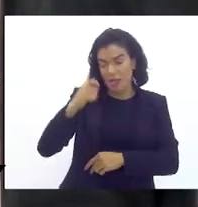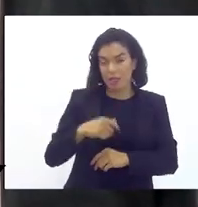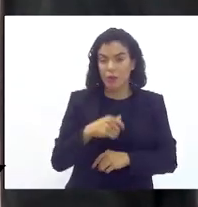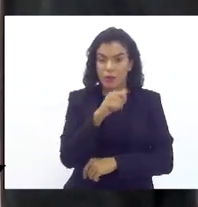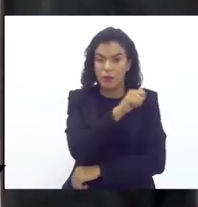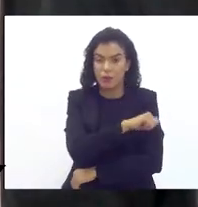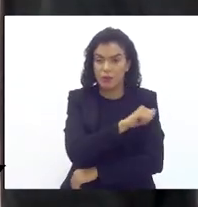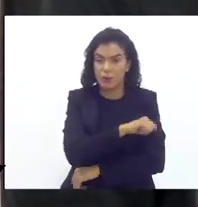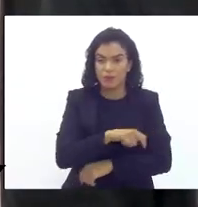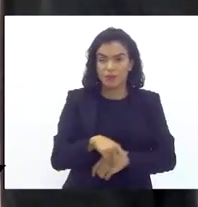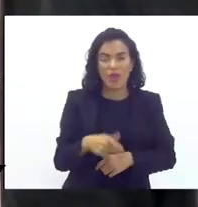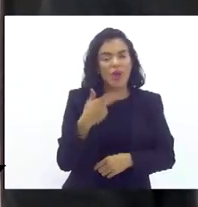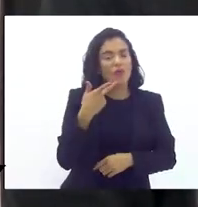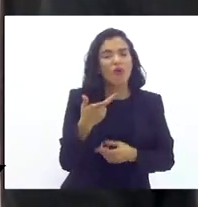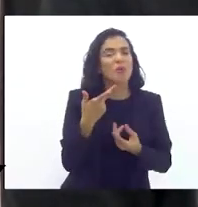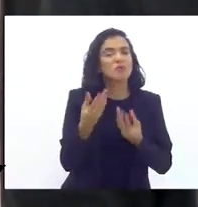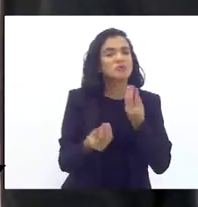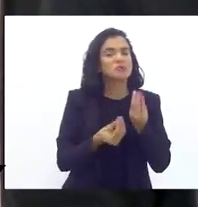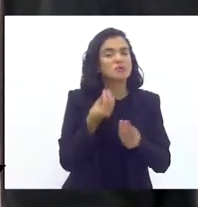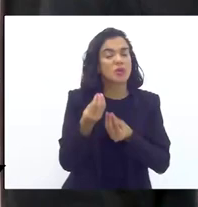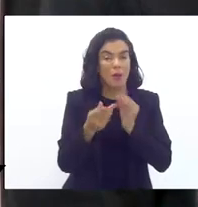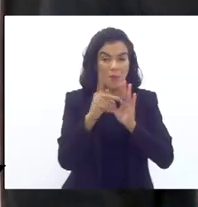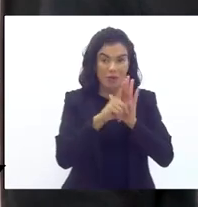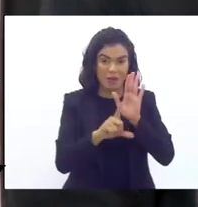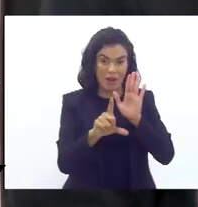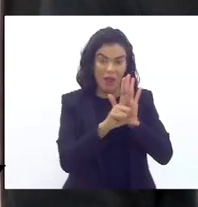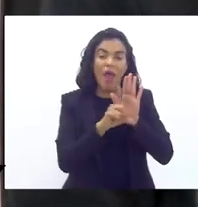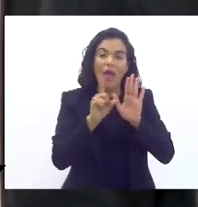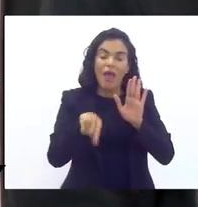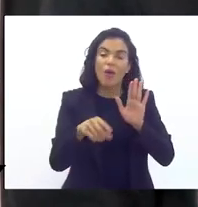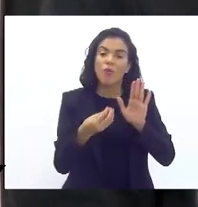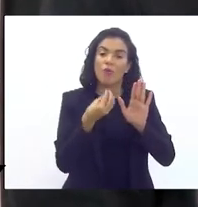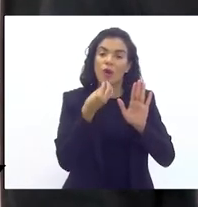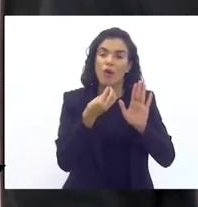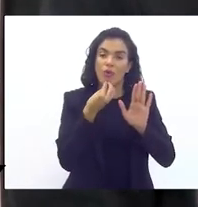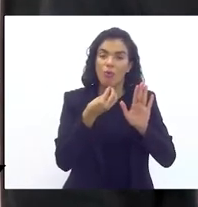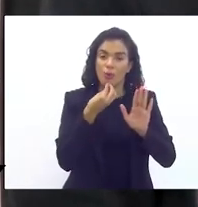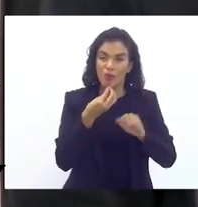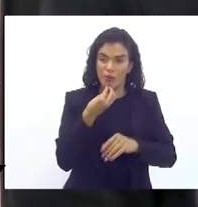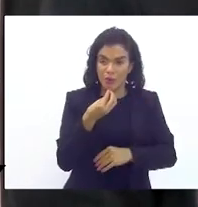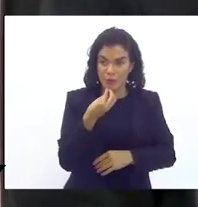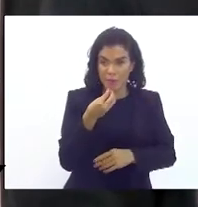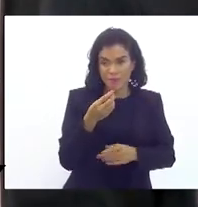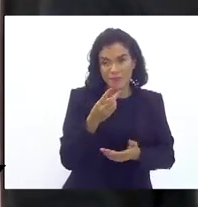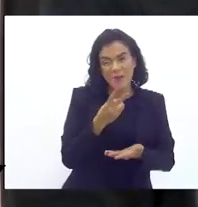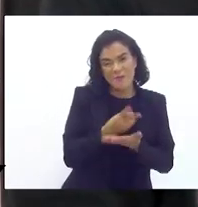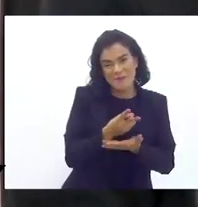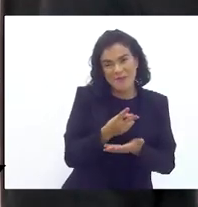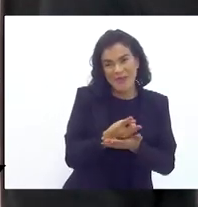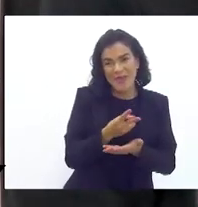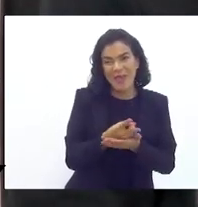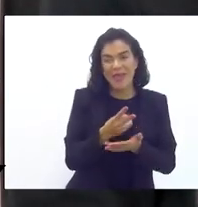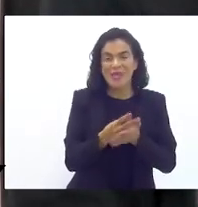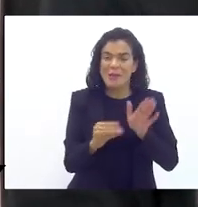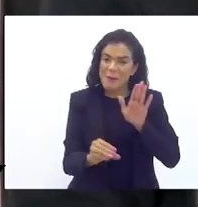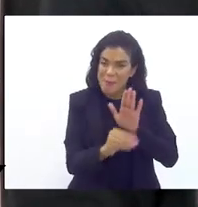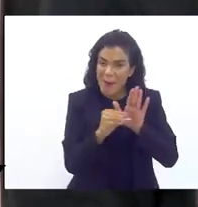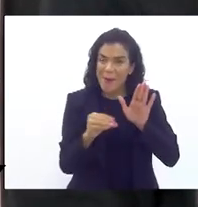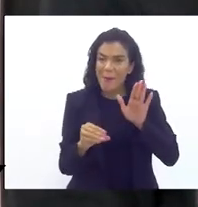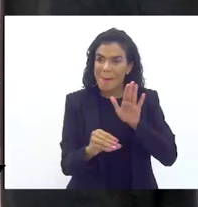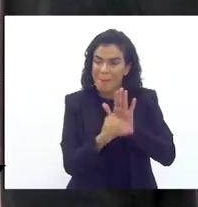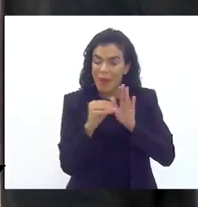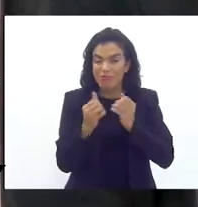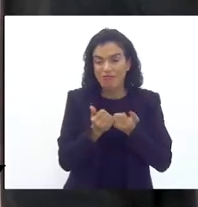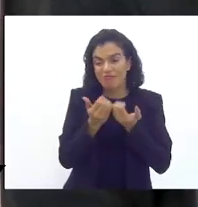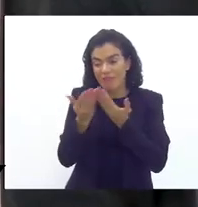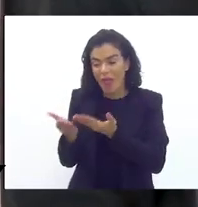falo isso né porque eu acho que esse projeto de lei é uma oportunidade apesar de estar né na sua ementa destinada a